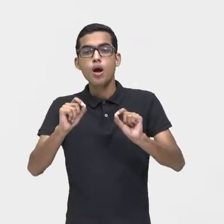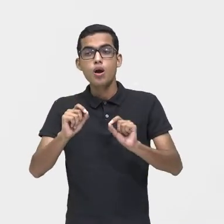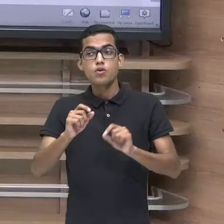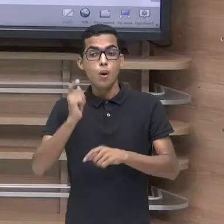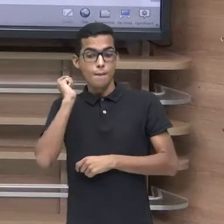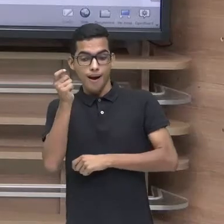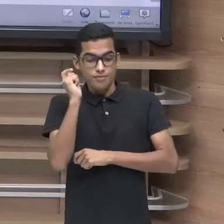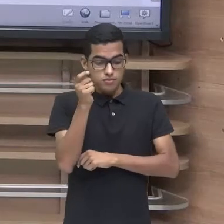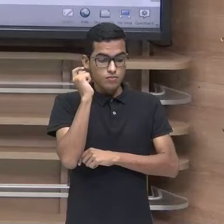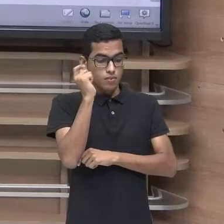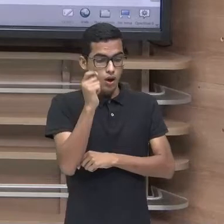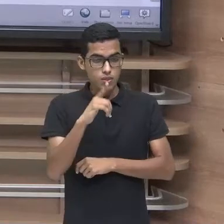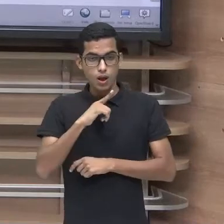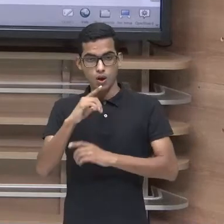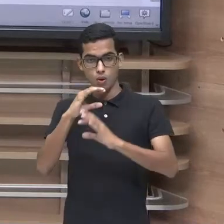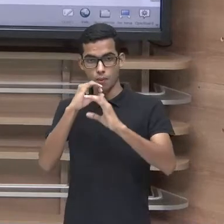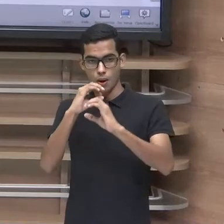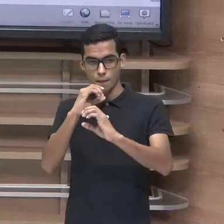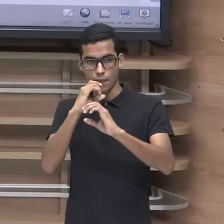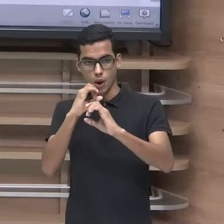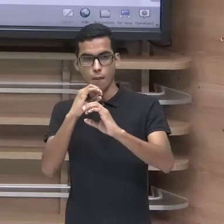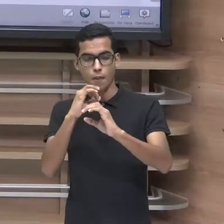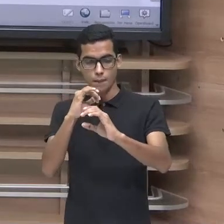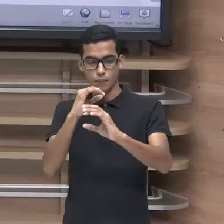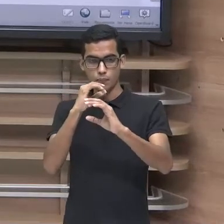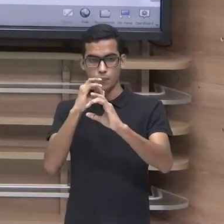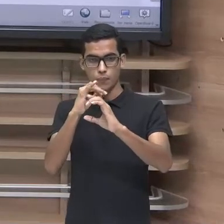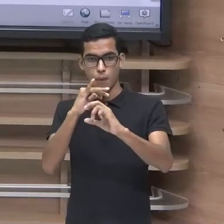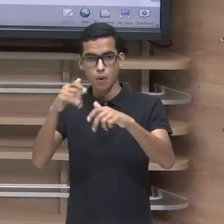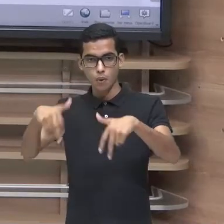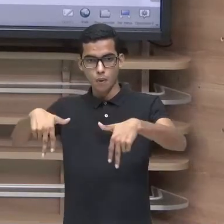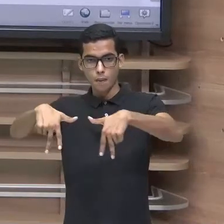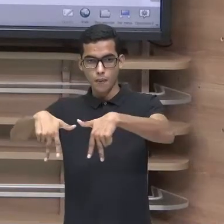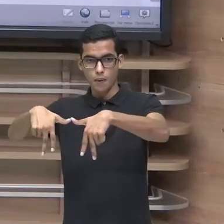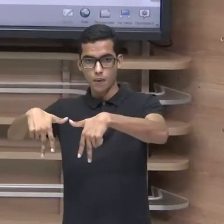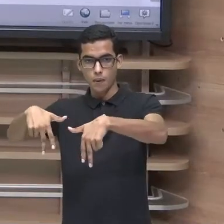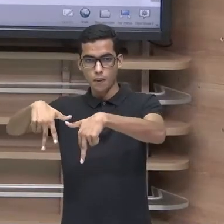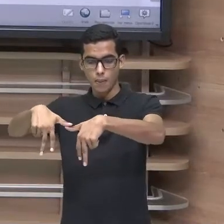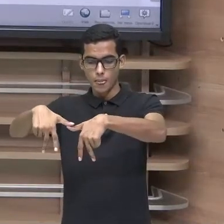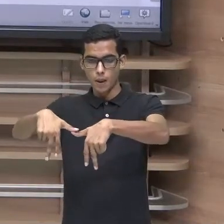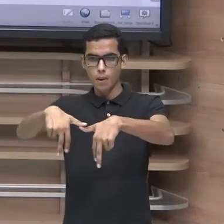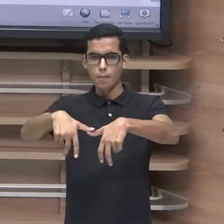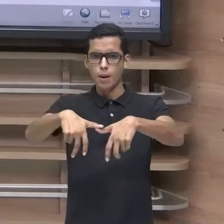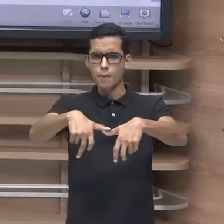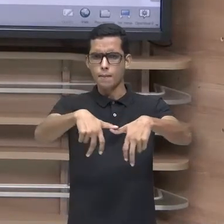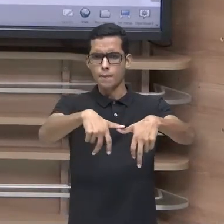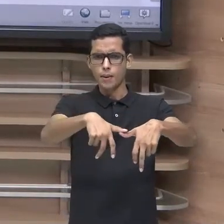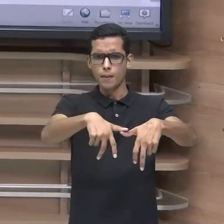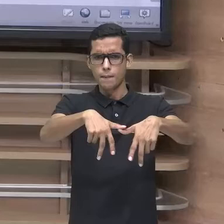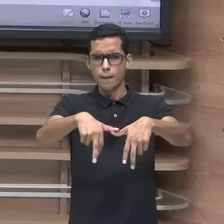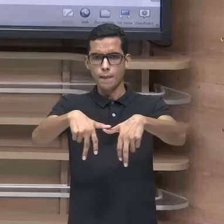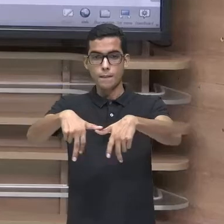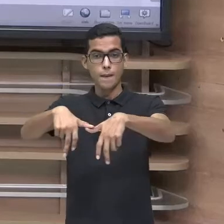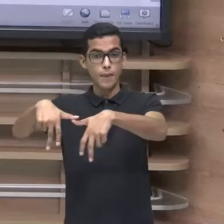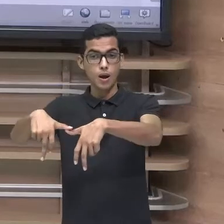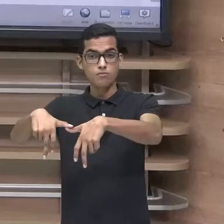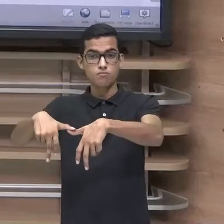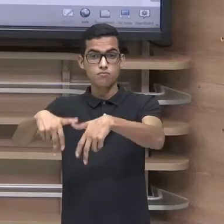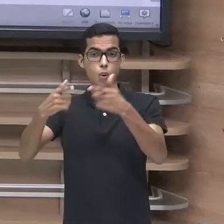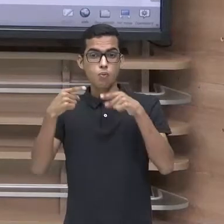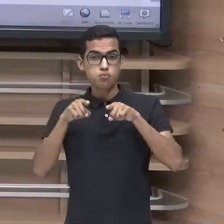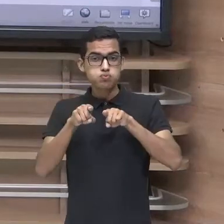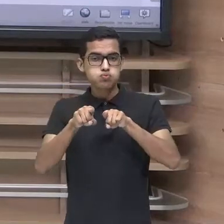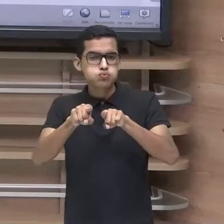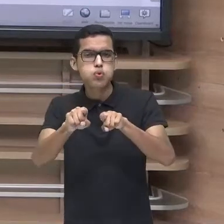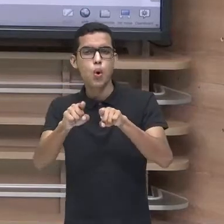no meio tocando o instrumento, os outros ficam com a mãozinha no ombro, fazendo a sua movimentação e acompanhando